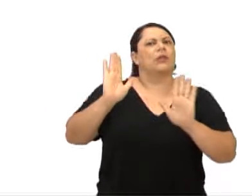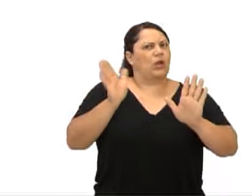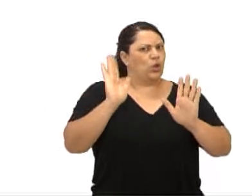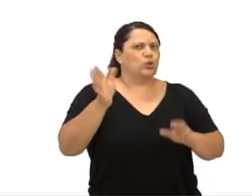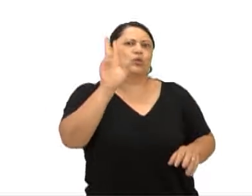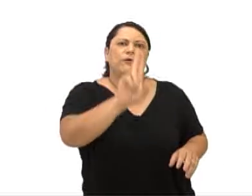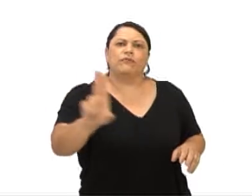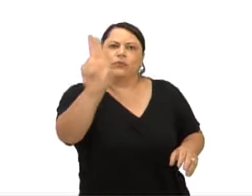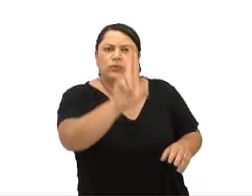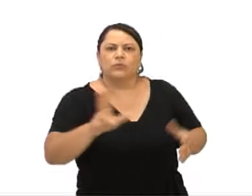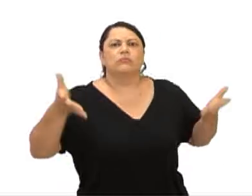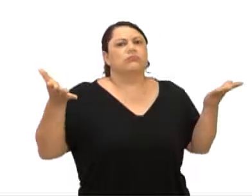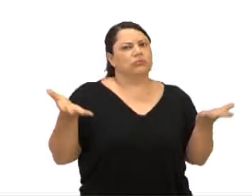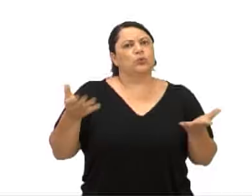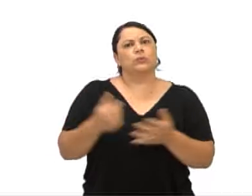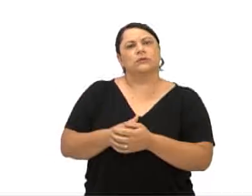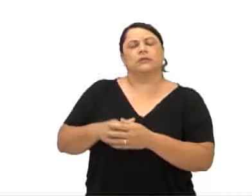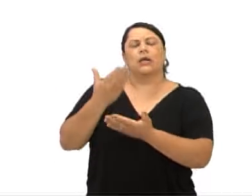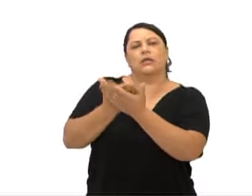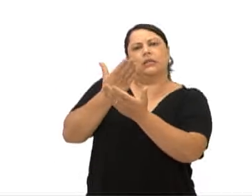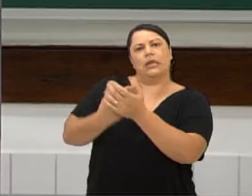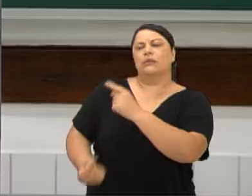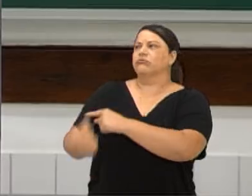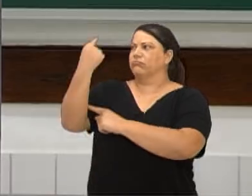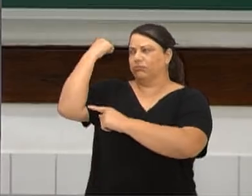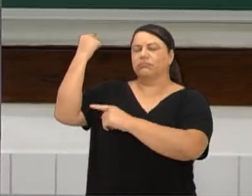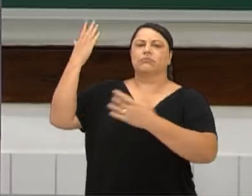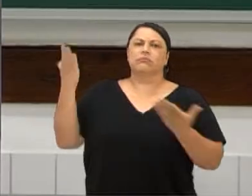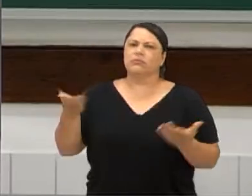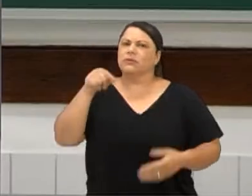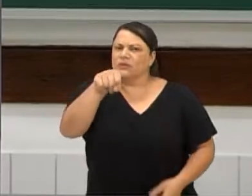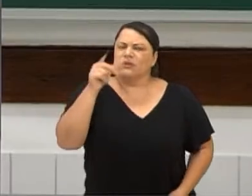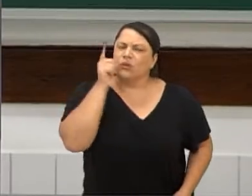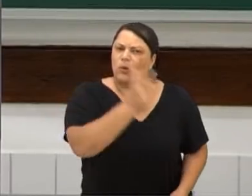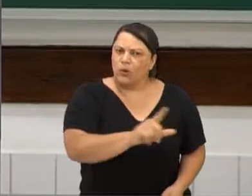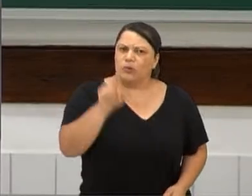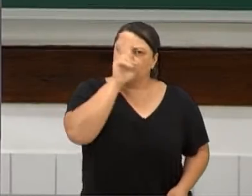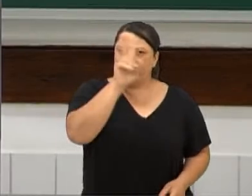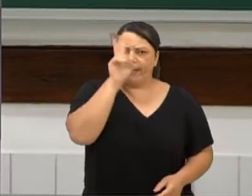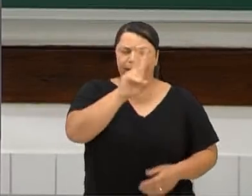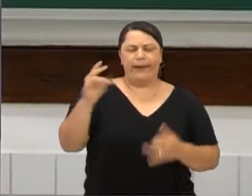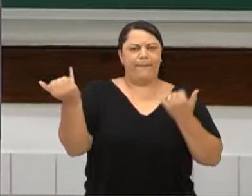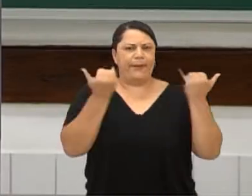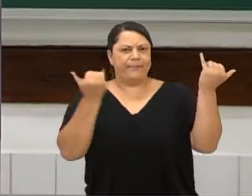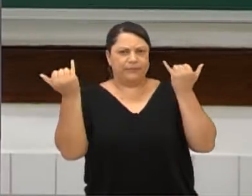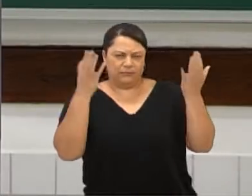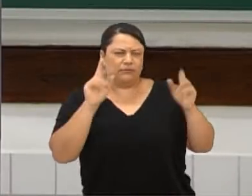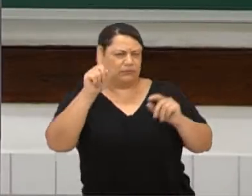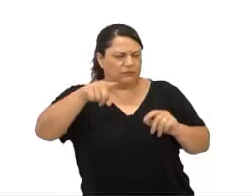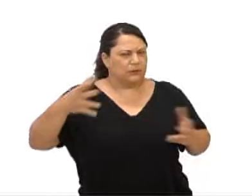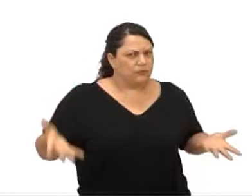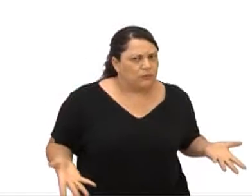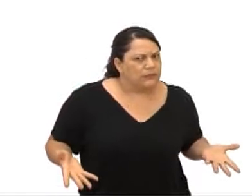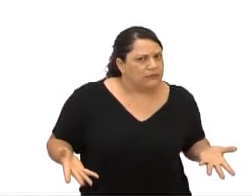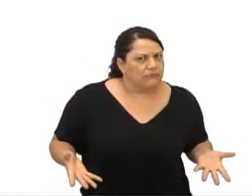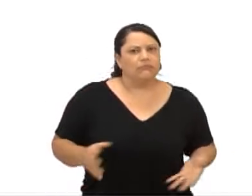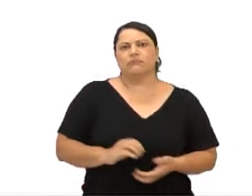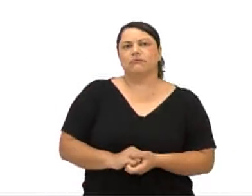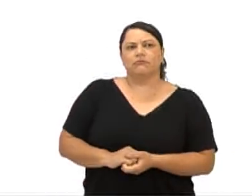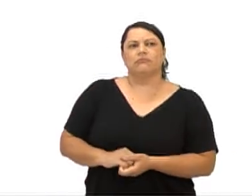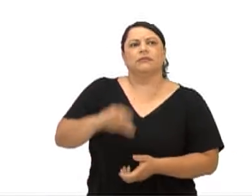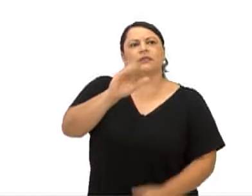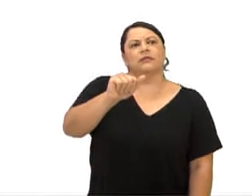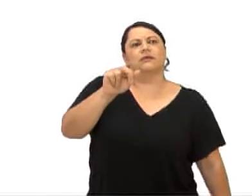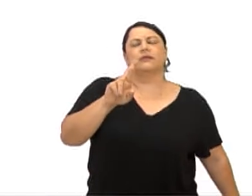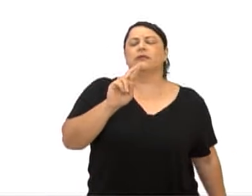em aula anterior. Será que você consegue lembrar dessa informação aqui? Vamos lá?